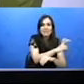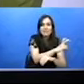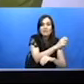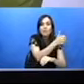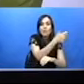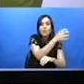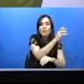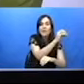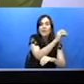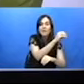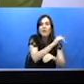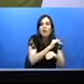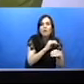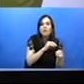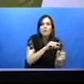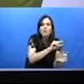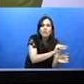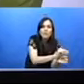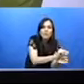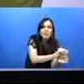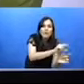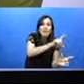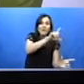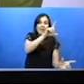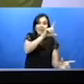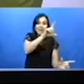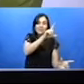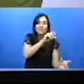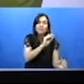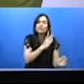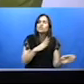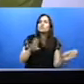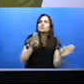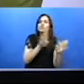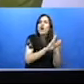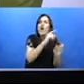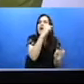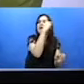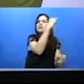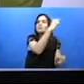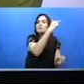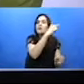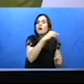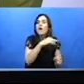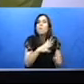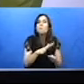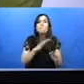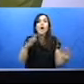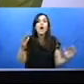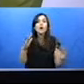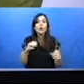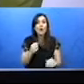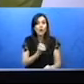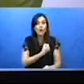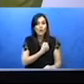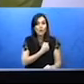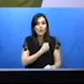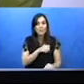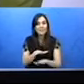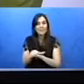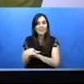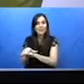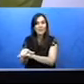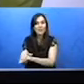10, então vai crescendo. Quando chega aqui em cima, o nosso maior número foi a tartaruga